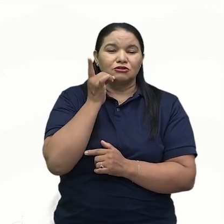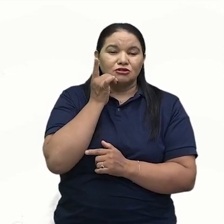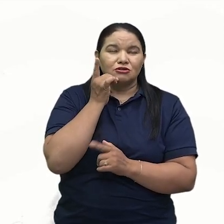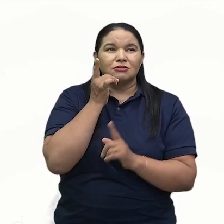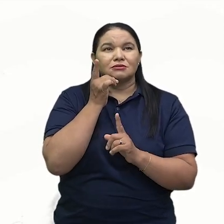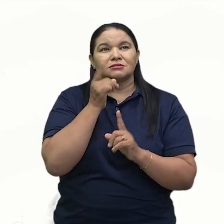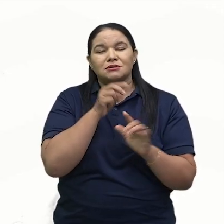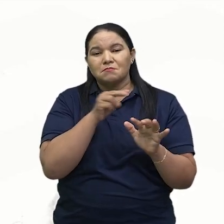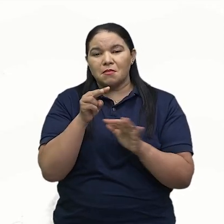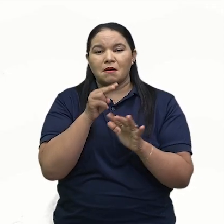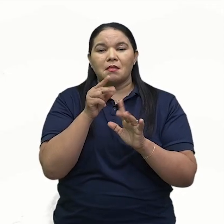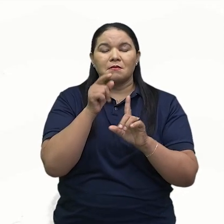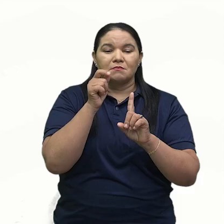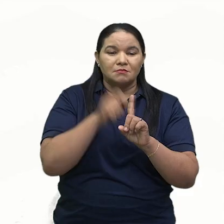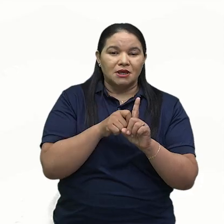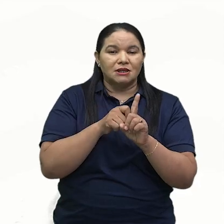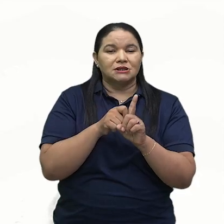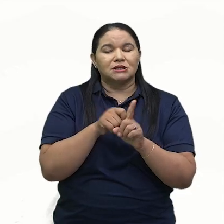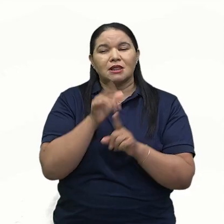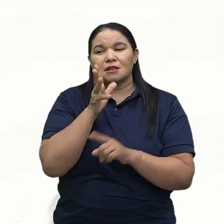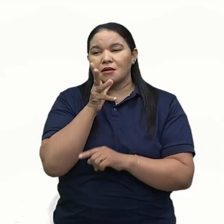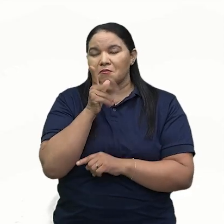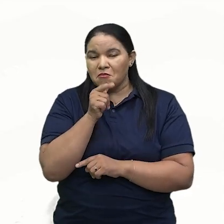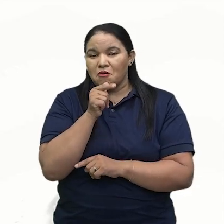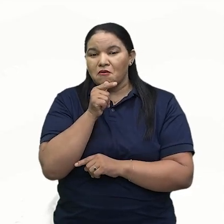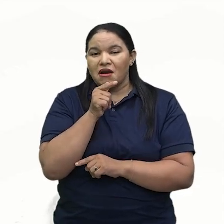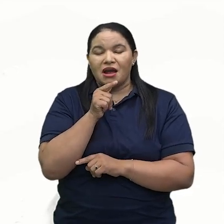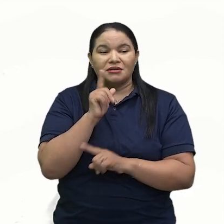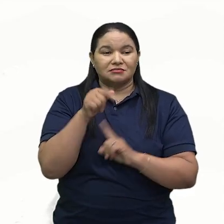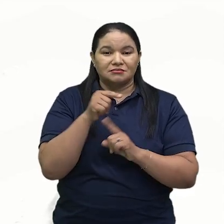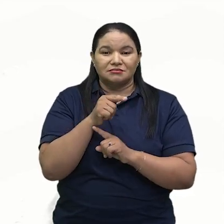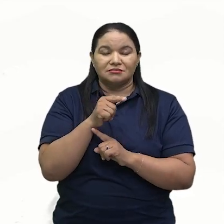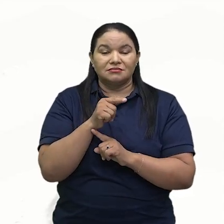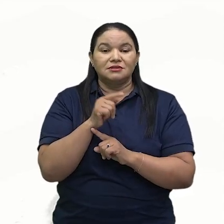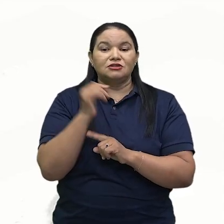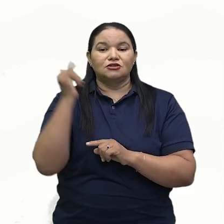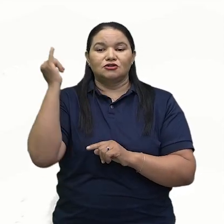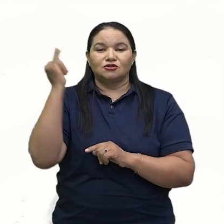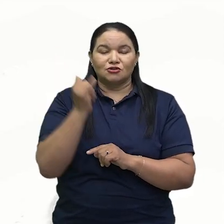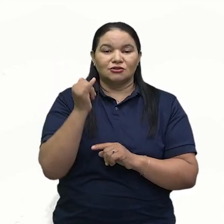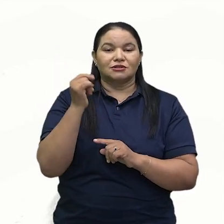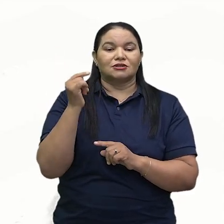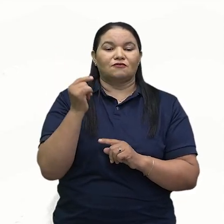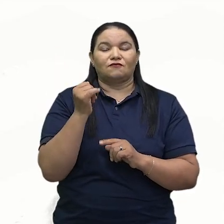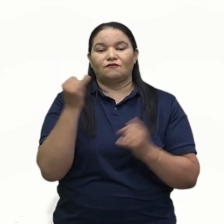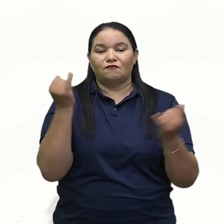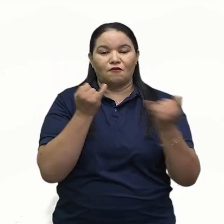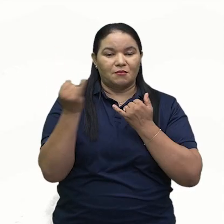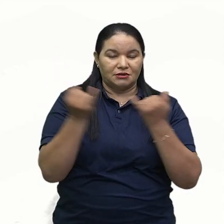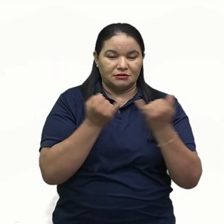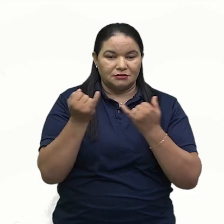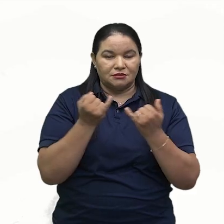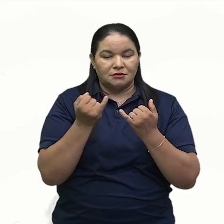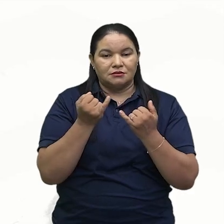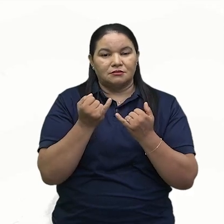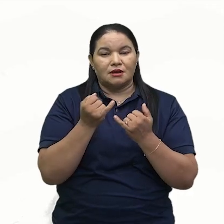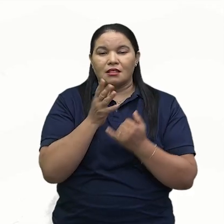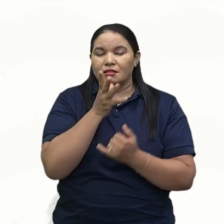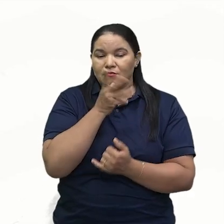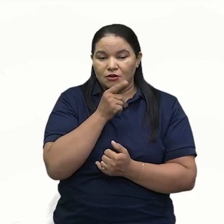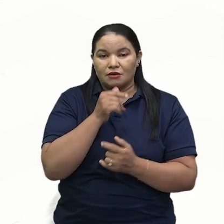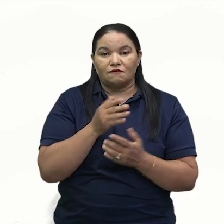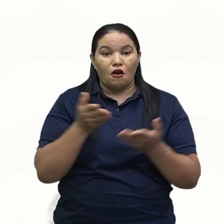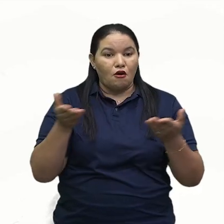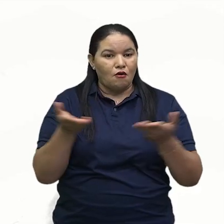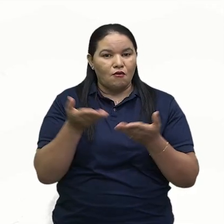meses para chegar aqui no Brasil. Não dava muito para fazer fofoca naquele período, né? Hoje, com o mundo globalizado, né, as